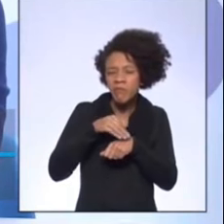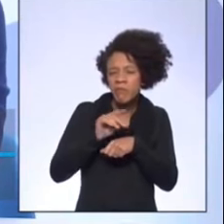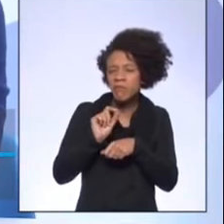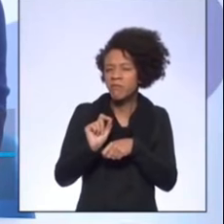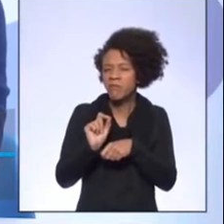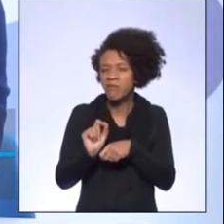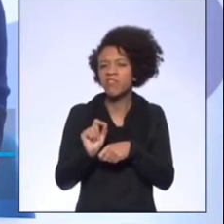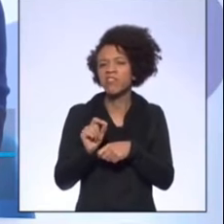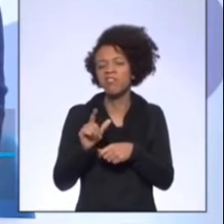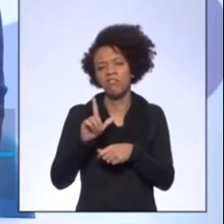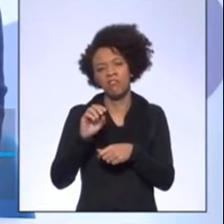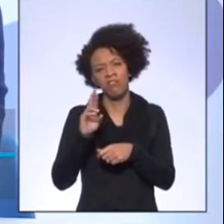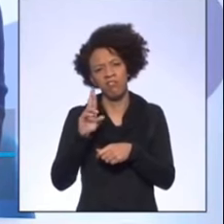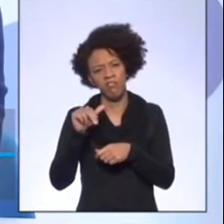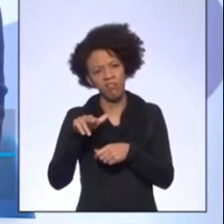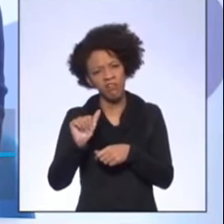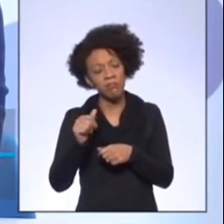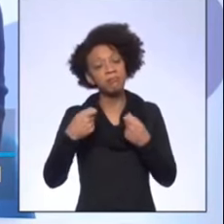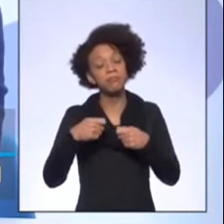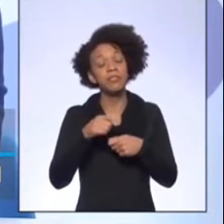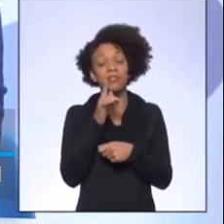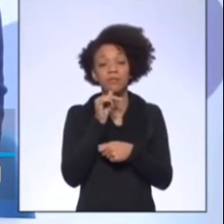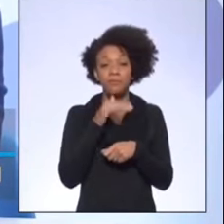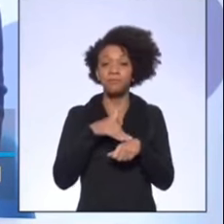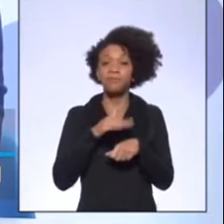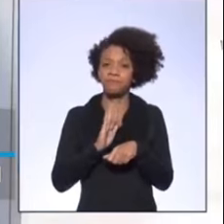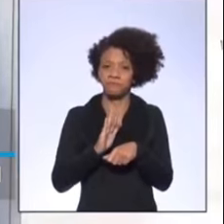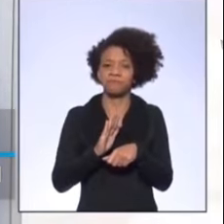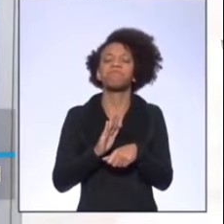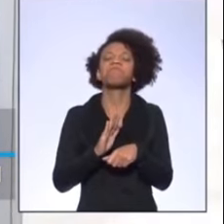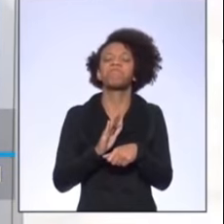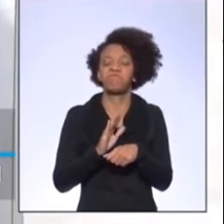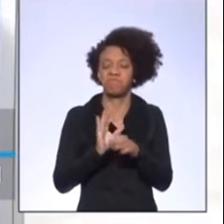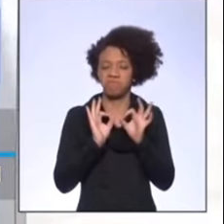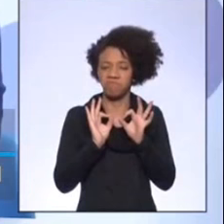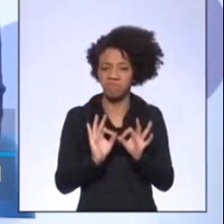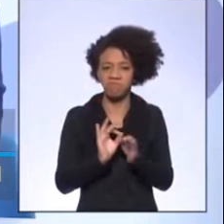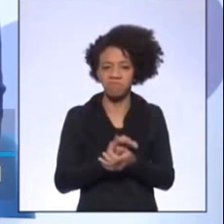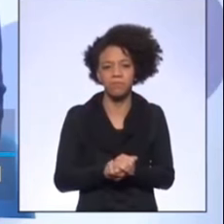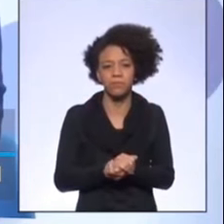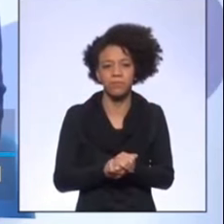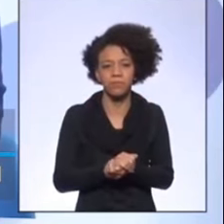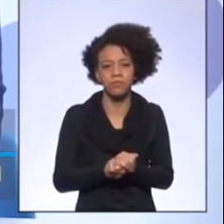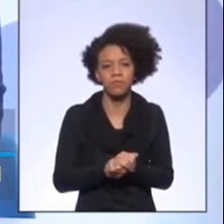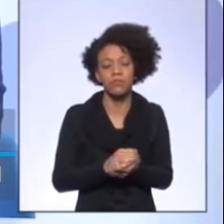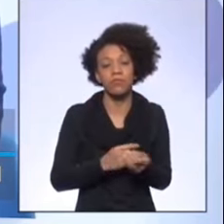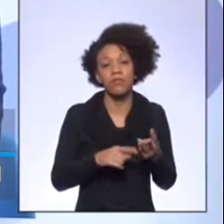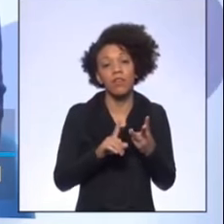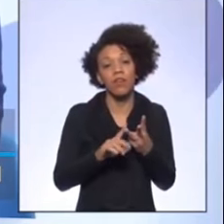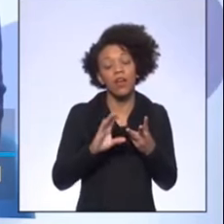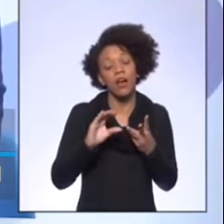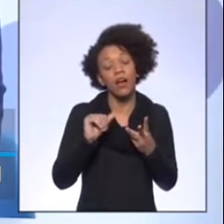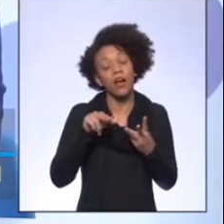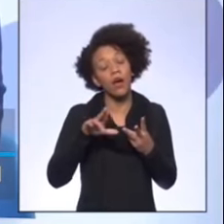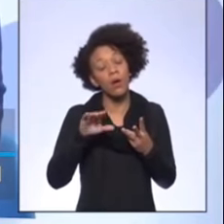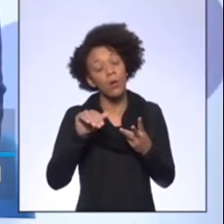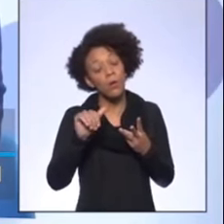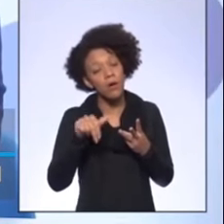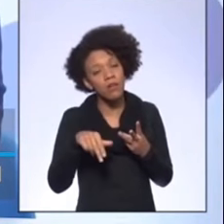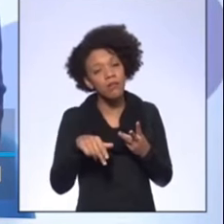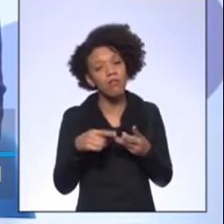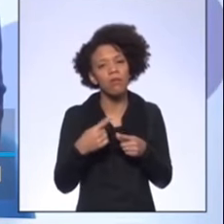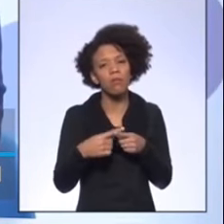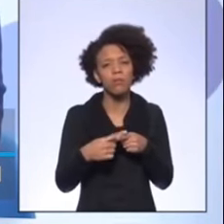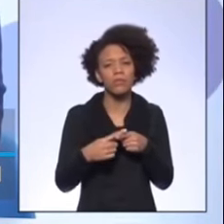a Lorena disse, que precisamos de mais ar. Muito bem. Calma, porque fica agitado, Aí a gente tem